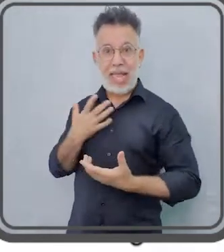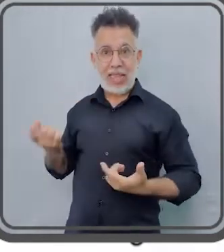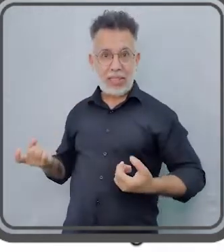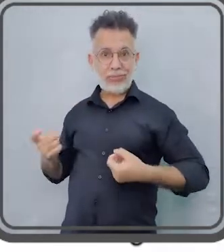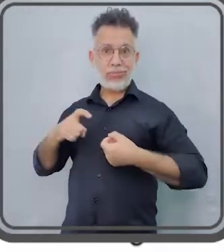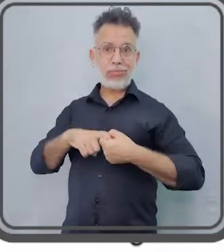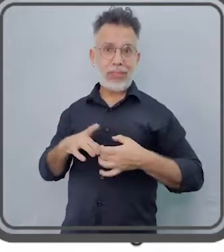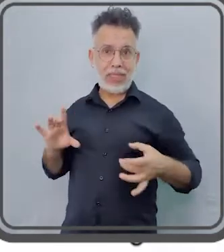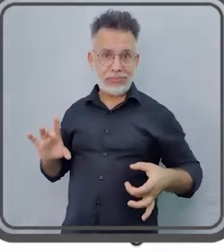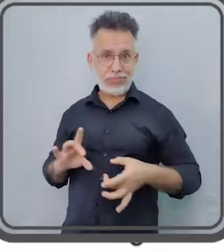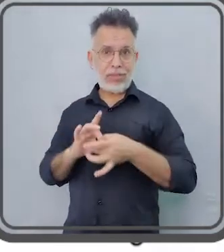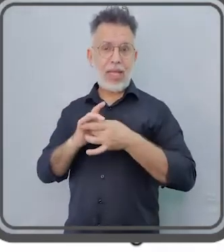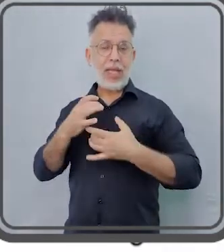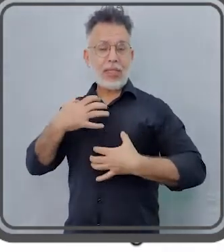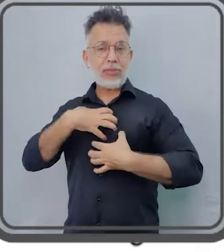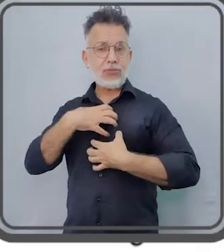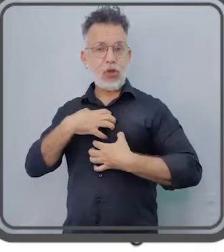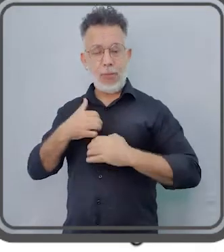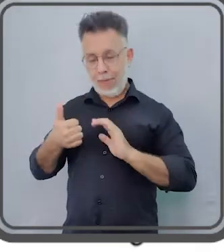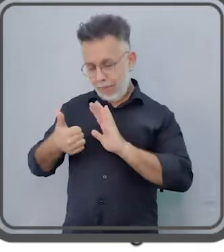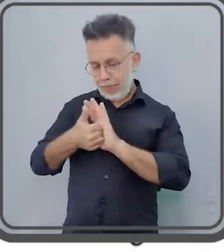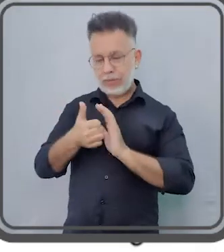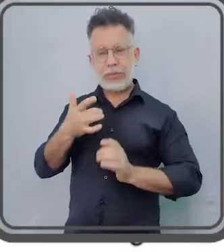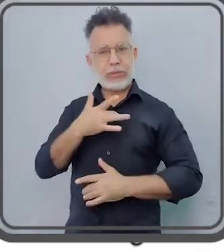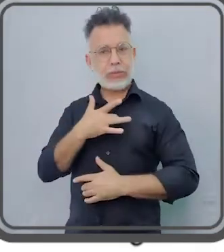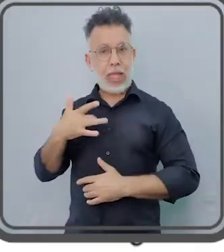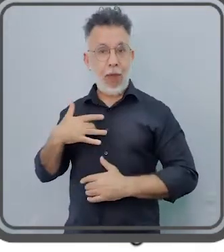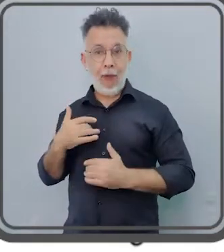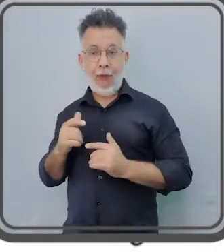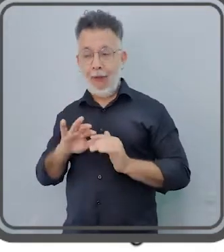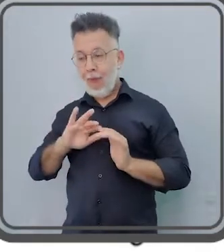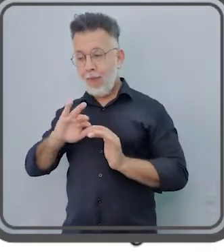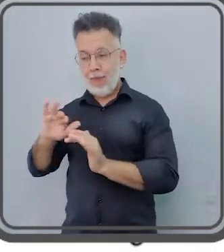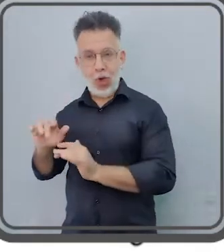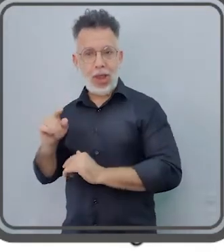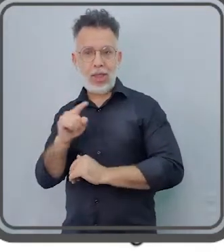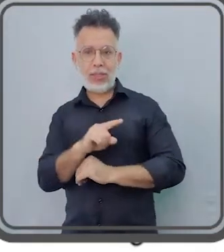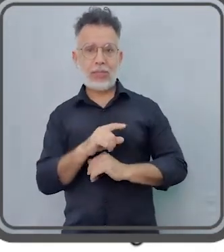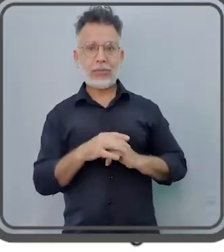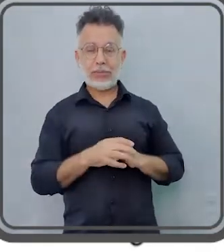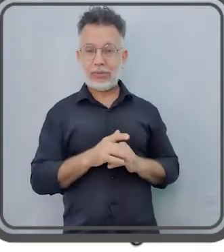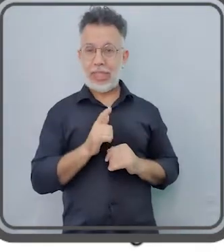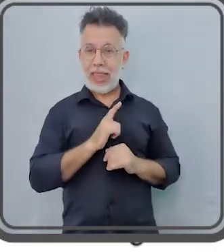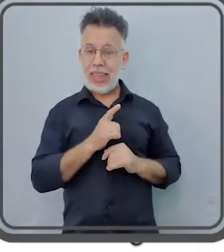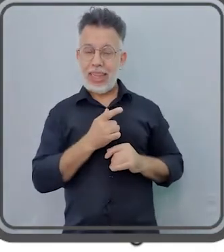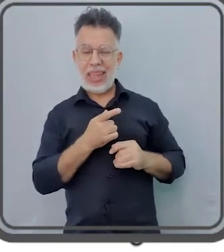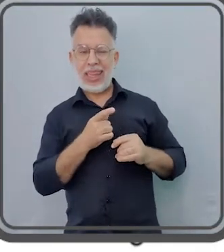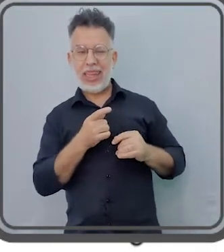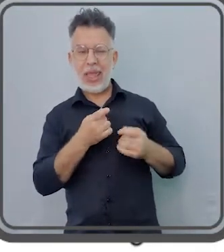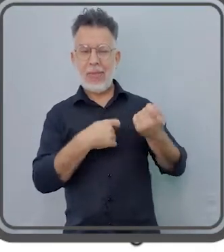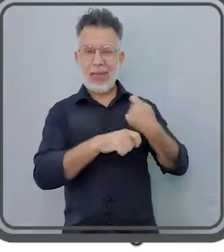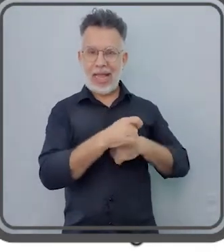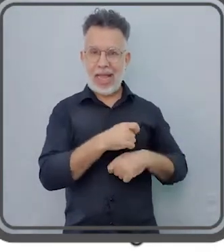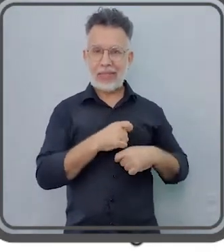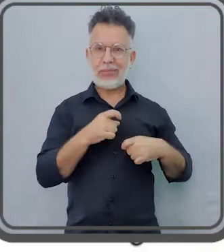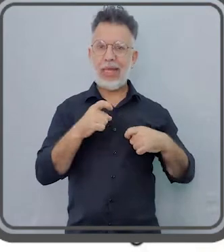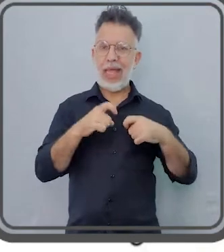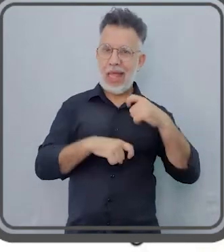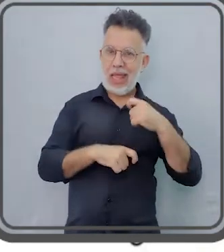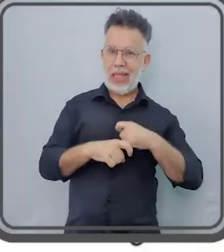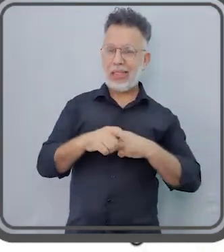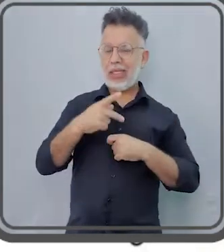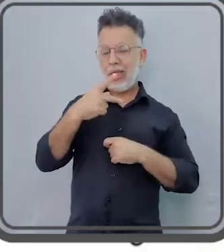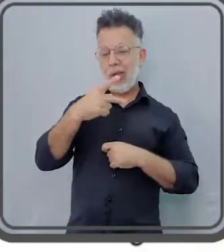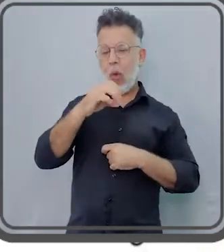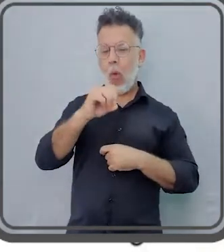positiva e saudável, né, fora um pouco desse playbook que o mercado erótico e o que o pornô trouxe, assim, e determina